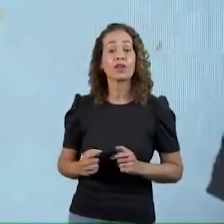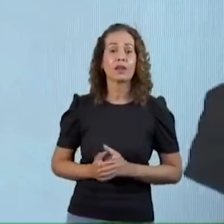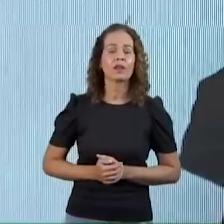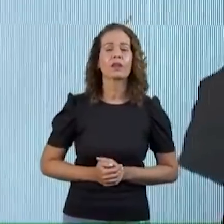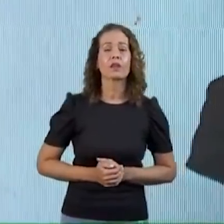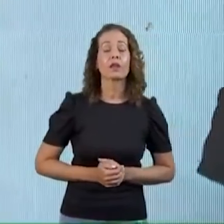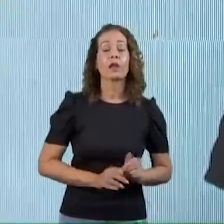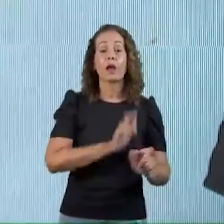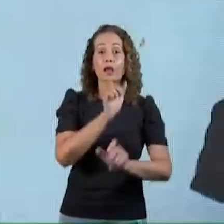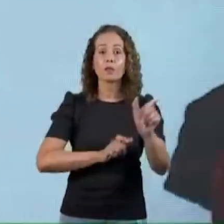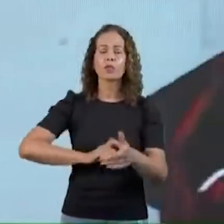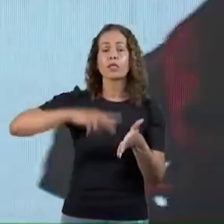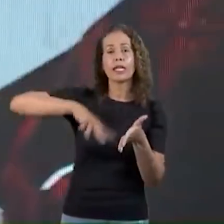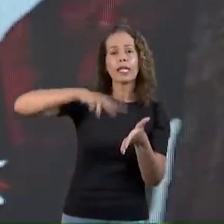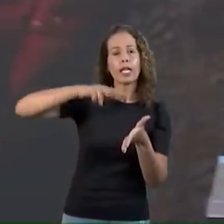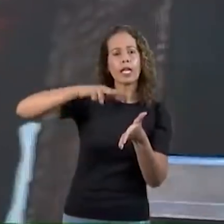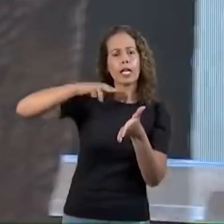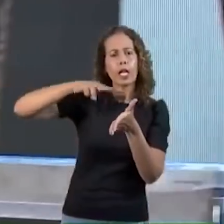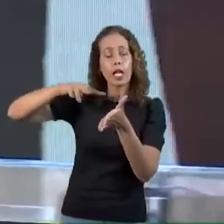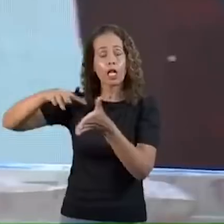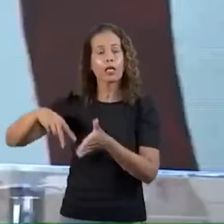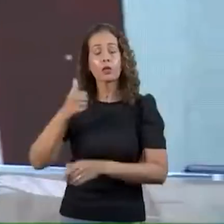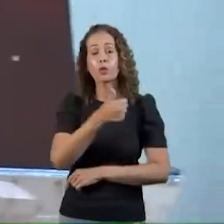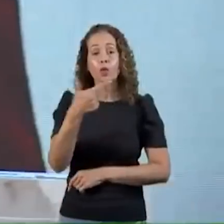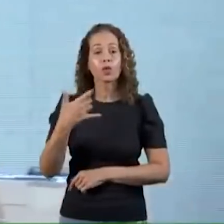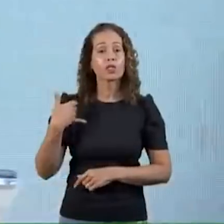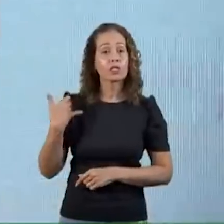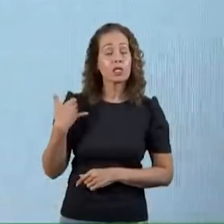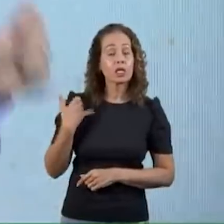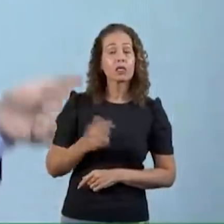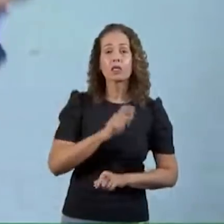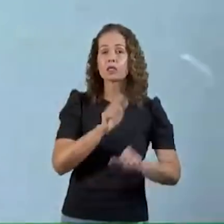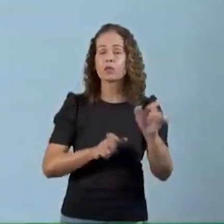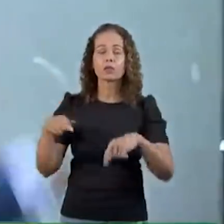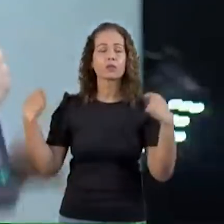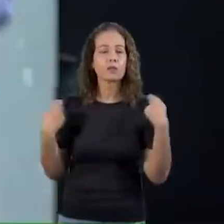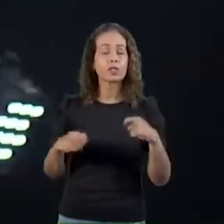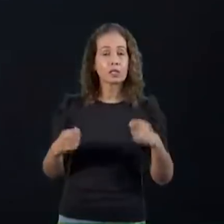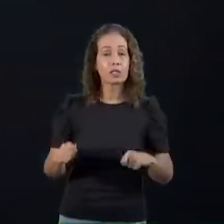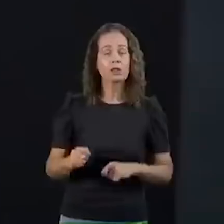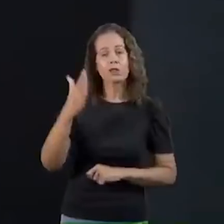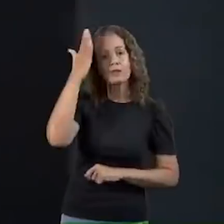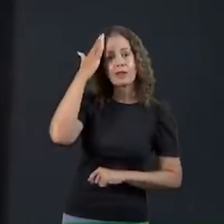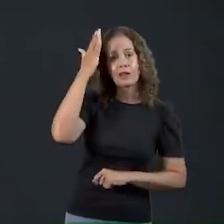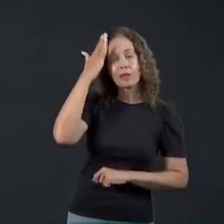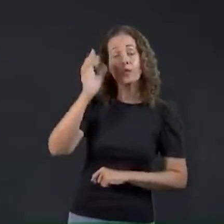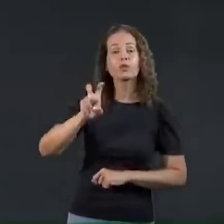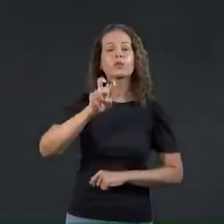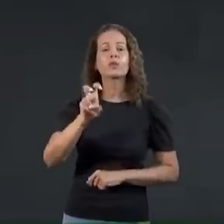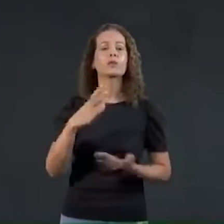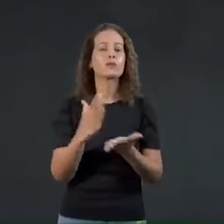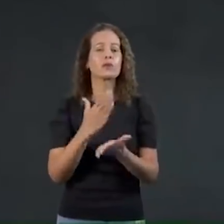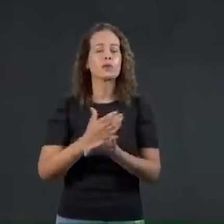morrer. Com 12 anos de idade, todo mundo já tem que conhecer a Torá de cor. No